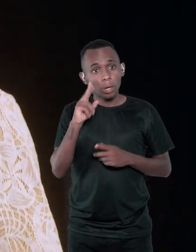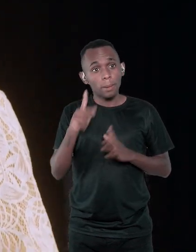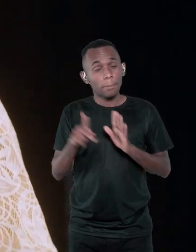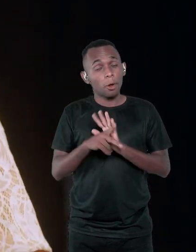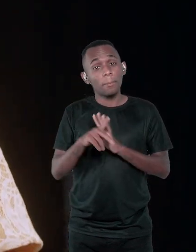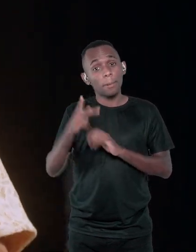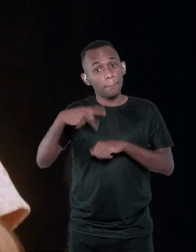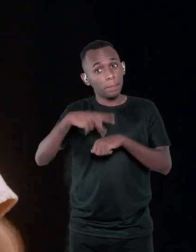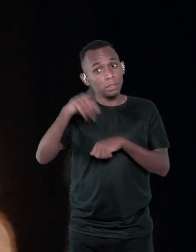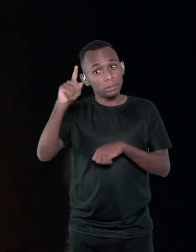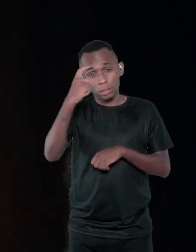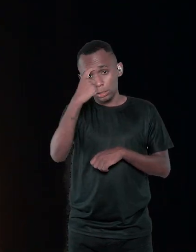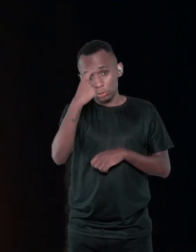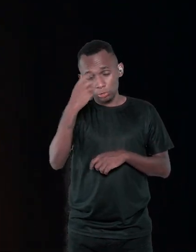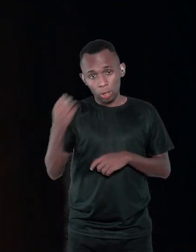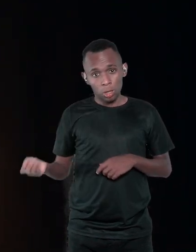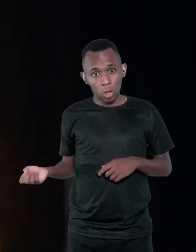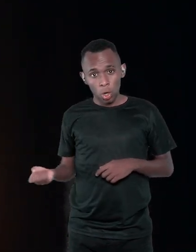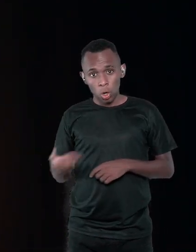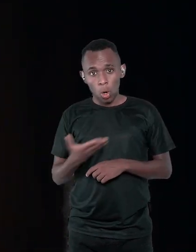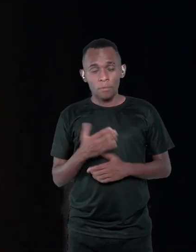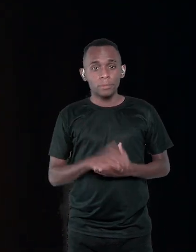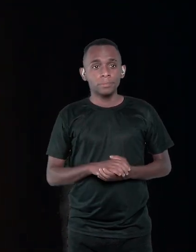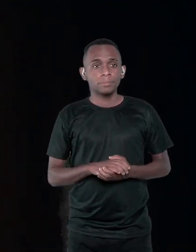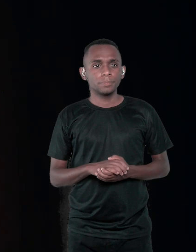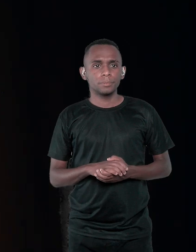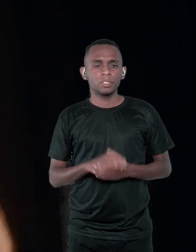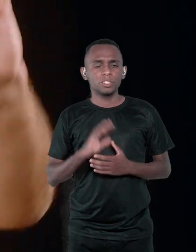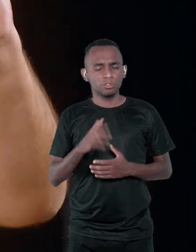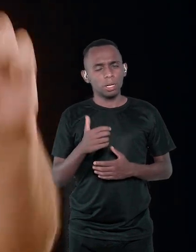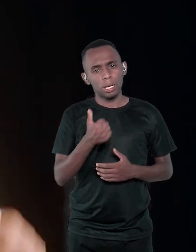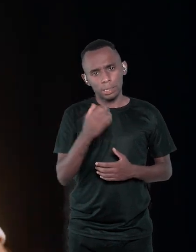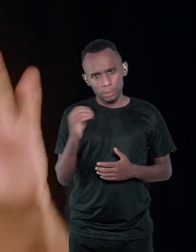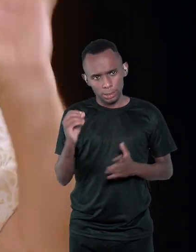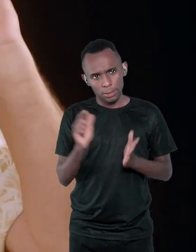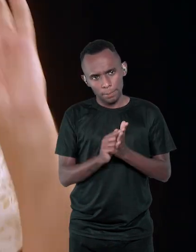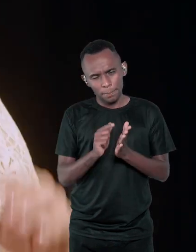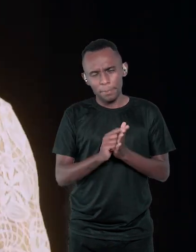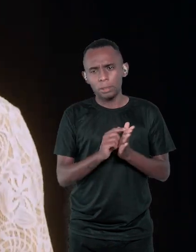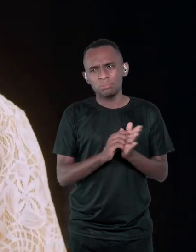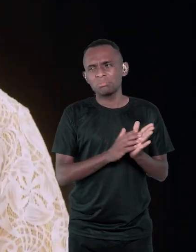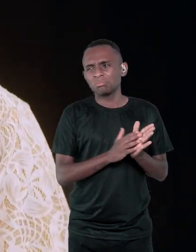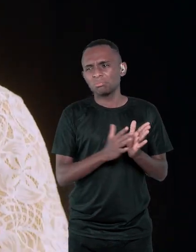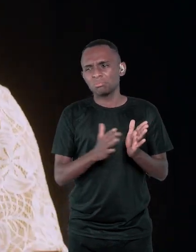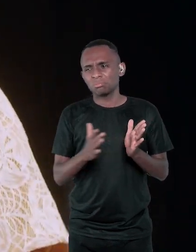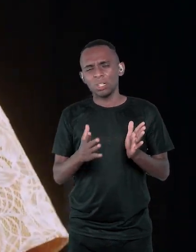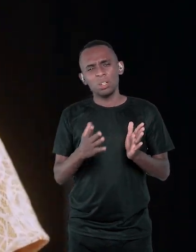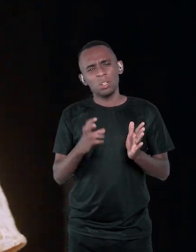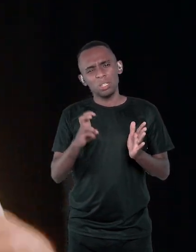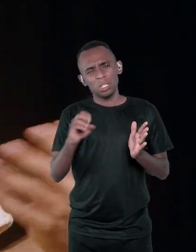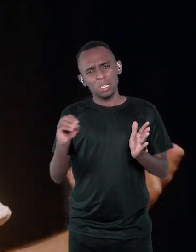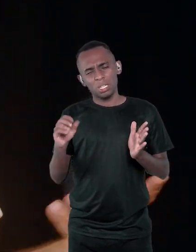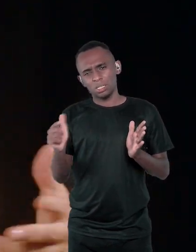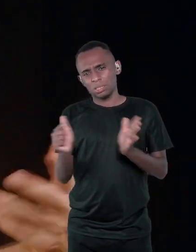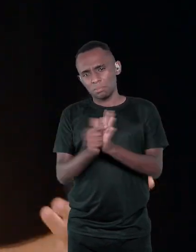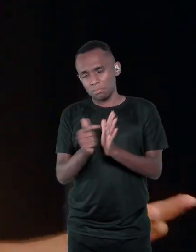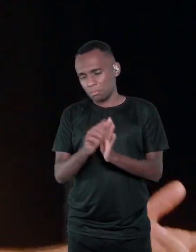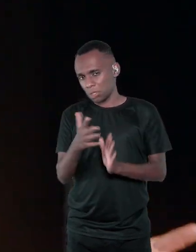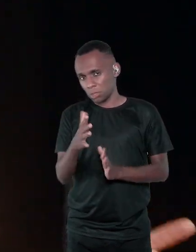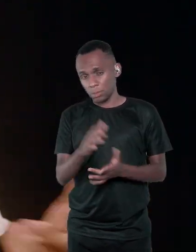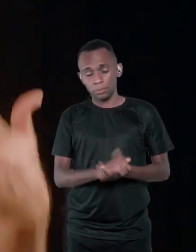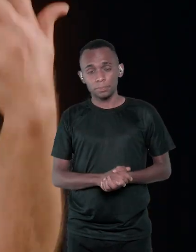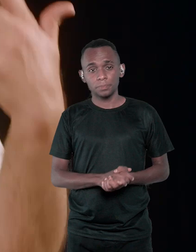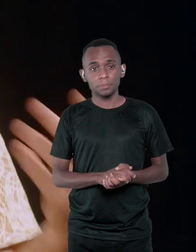na Índia contemporânea. Na verdade, agora estou lendo, está na 100ª página aqui, esse é o livro maior, acho que é uns 400 e tantos, quase 500 páginas, e